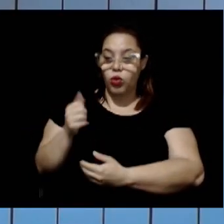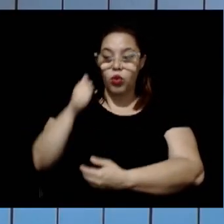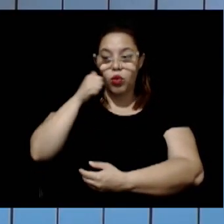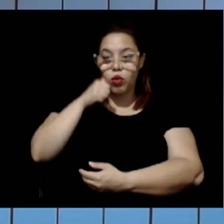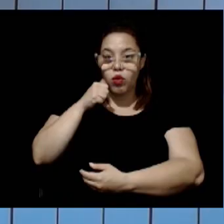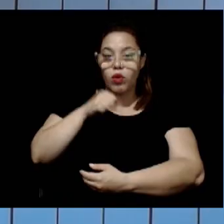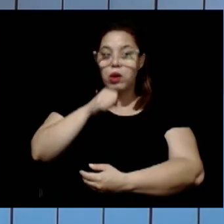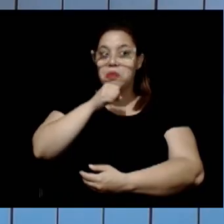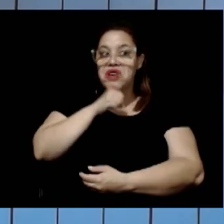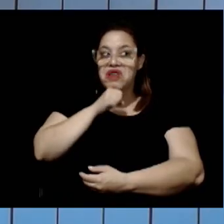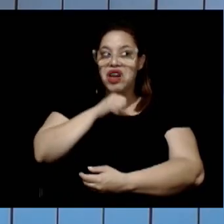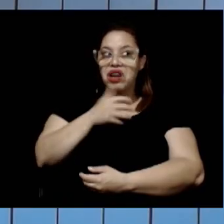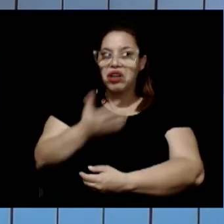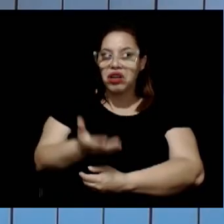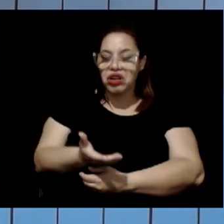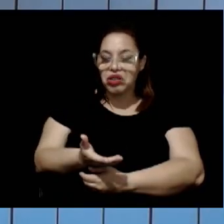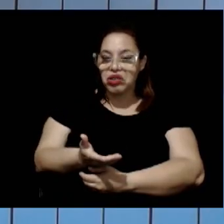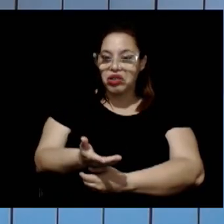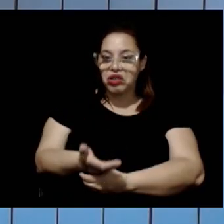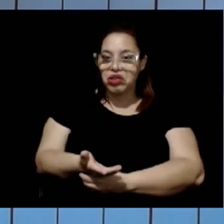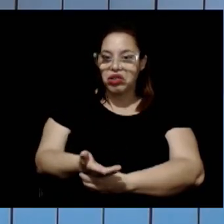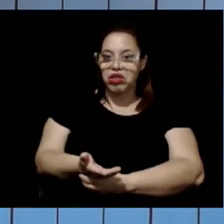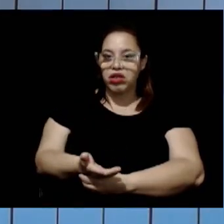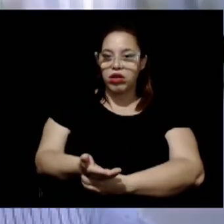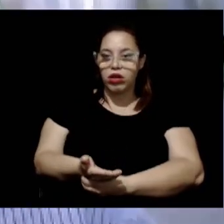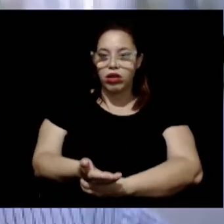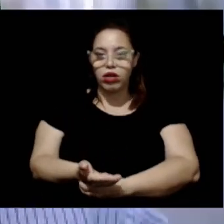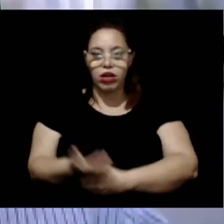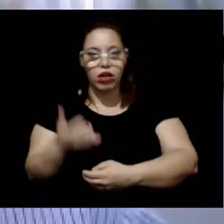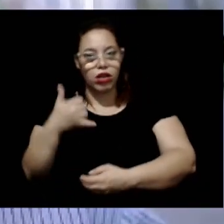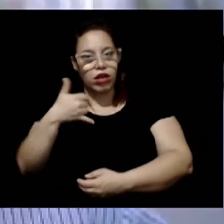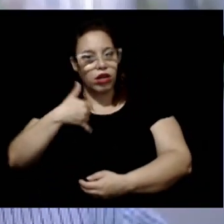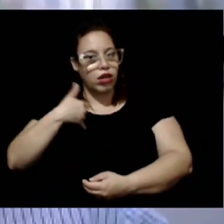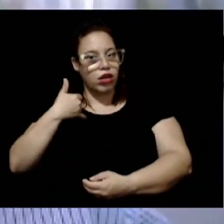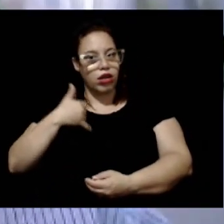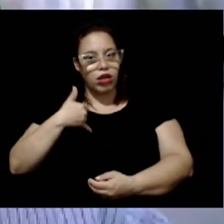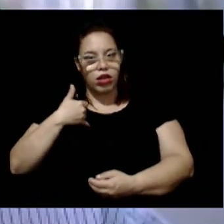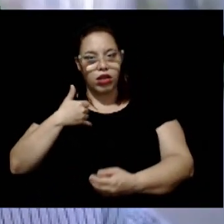velhas? A facilidade, a maior parte